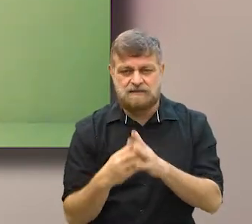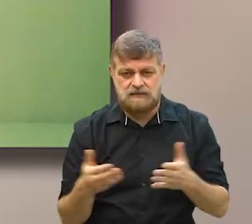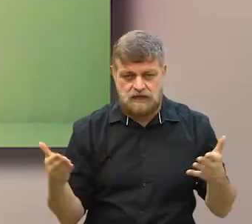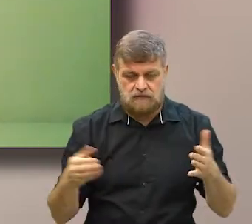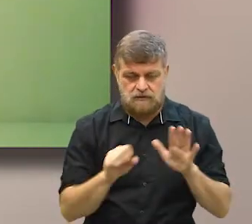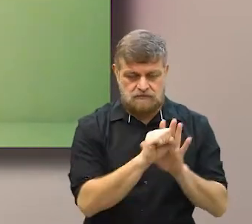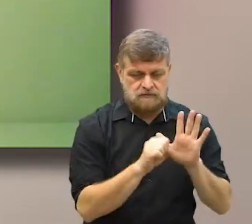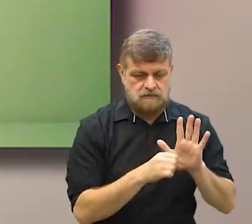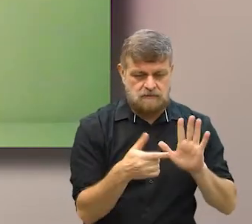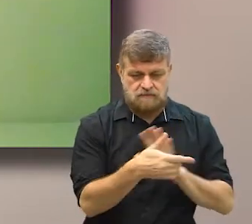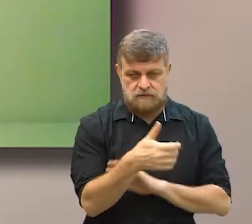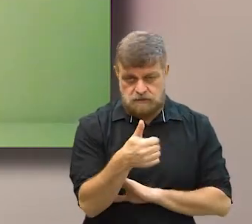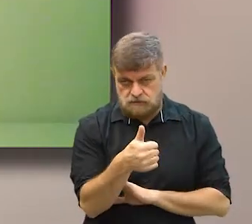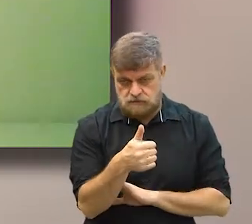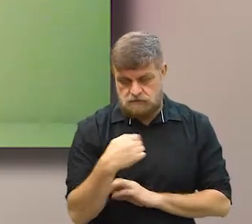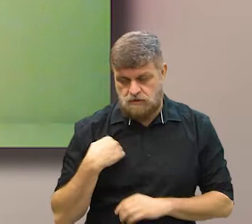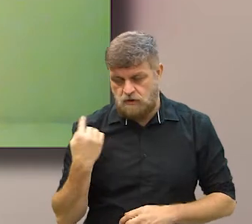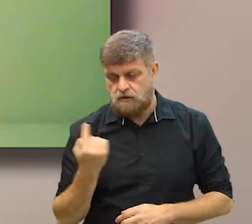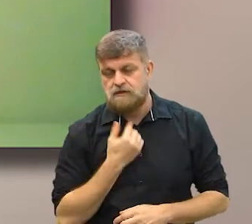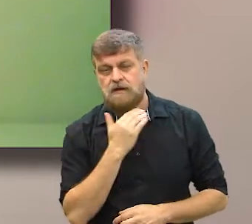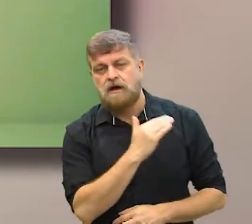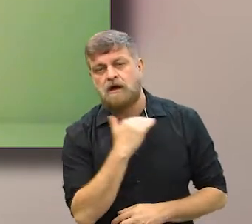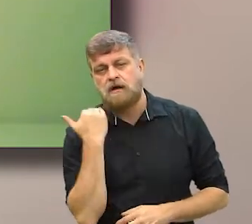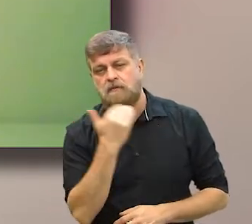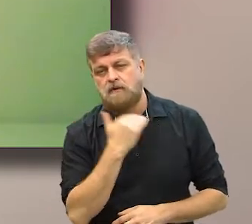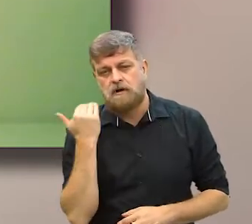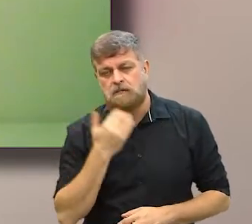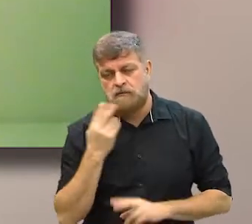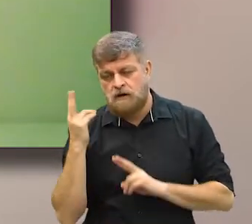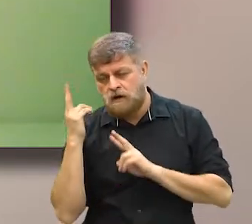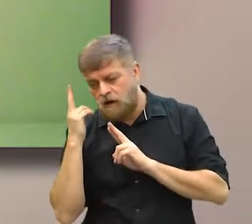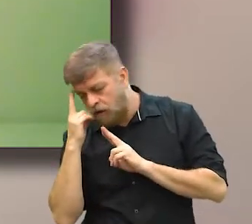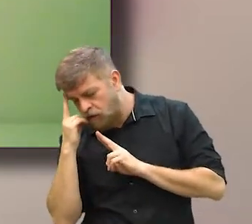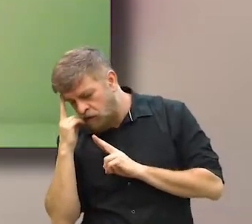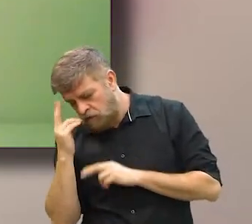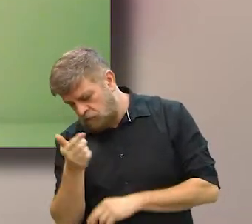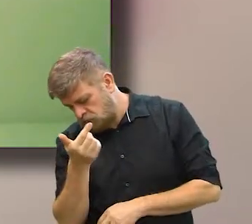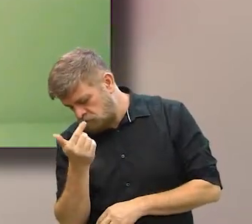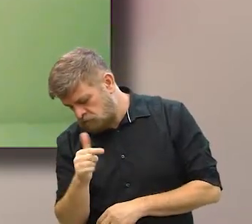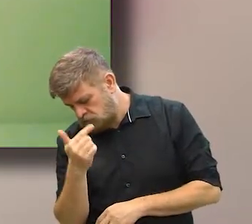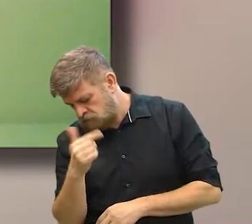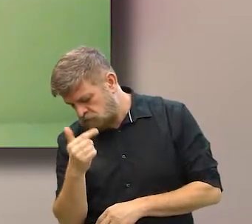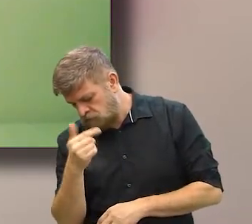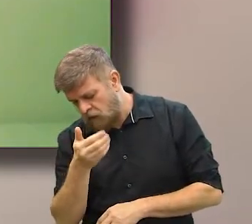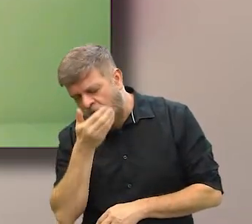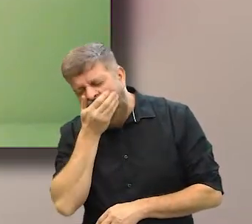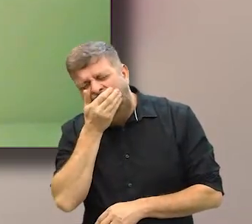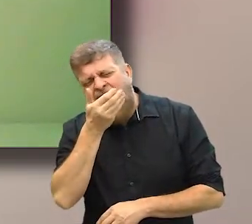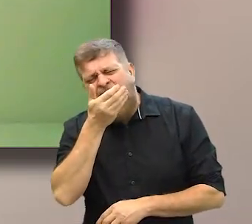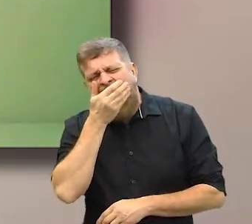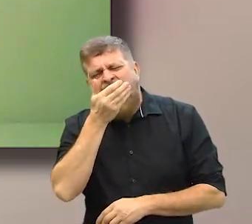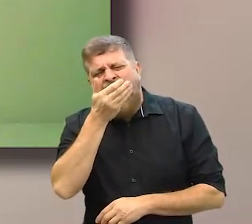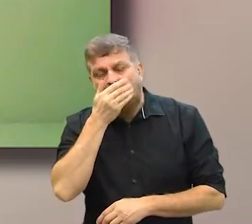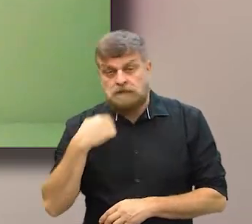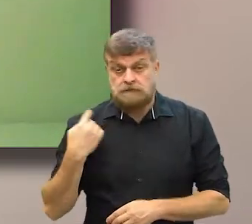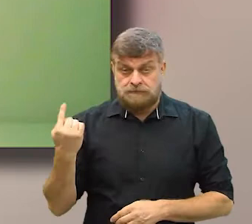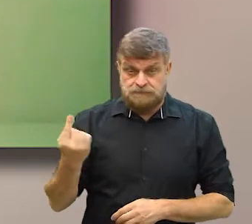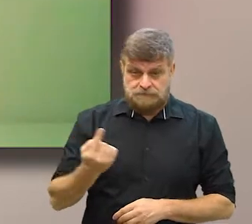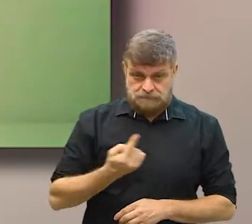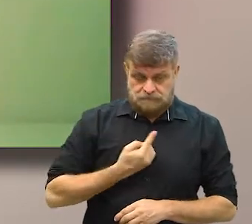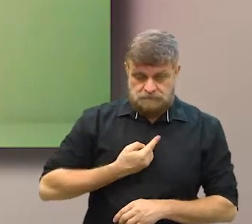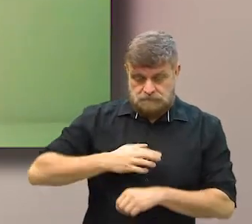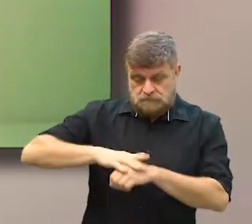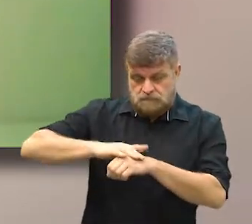No século XXI, nós estamos morrendo por falta de sono. Nós estamos desenvolvendo doenças